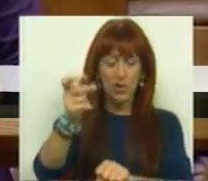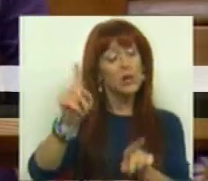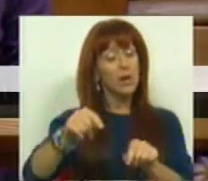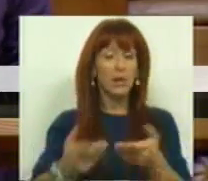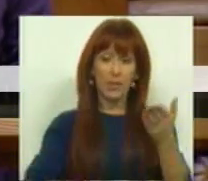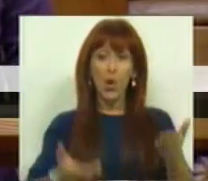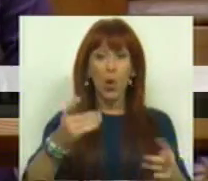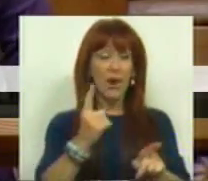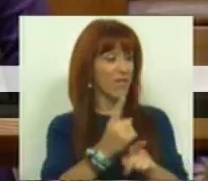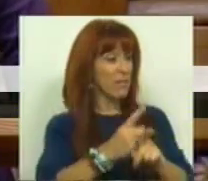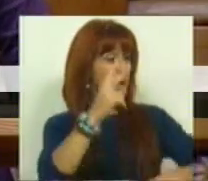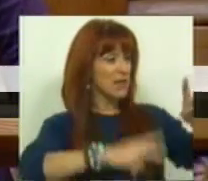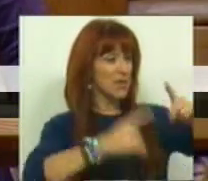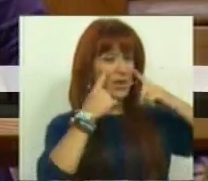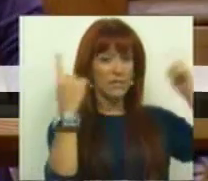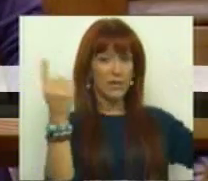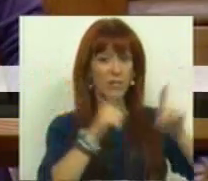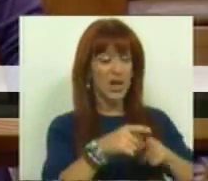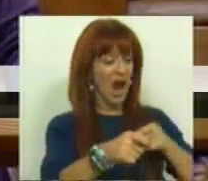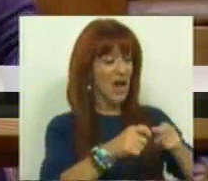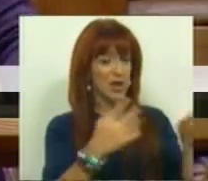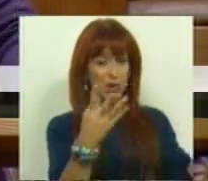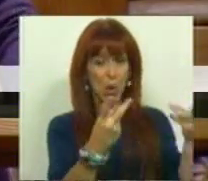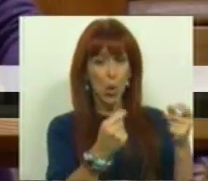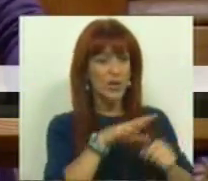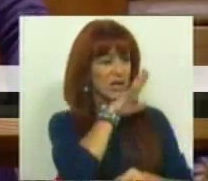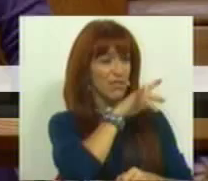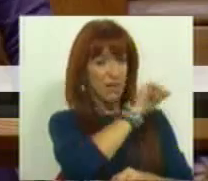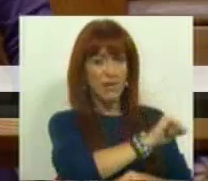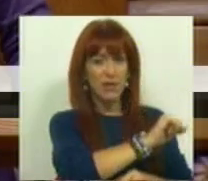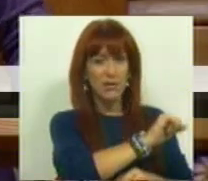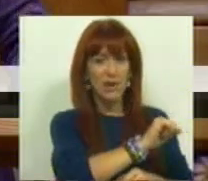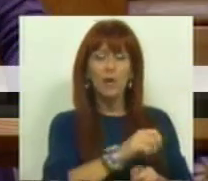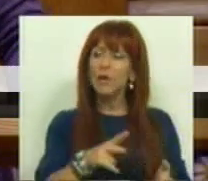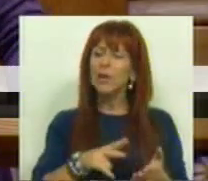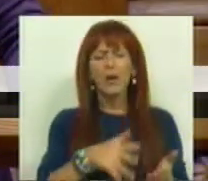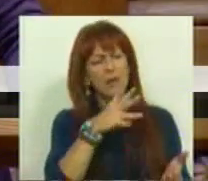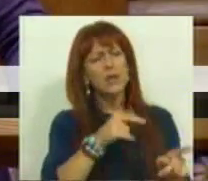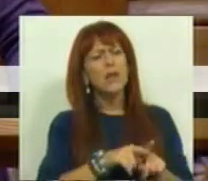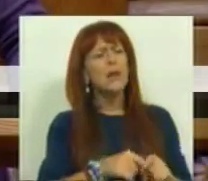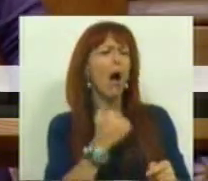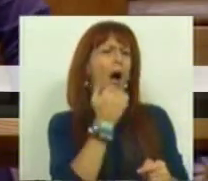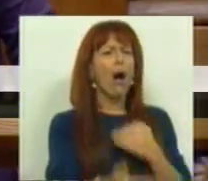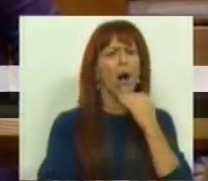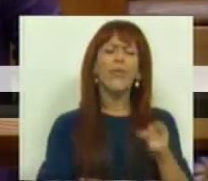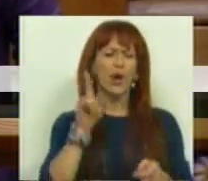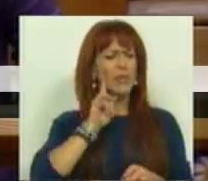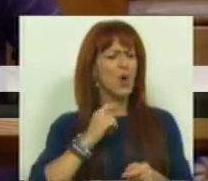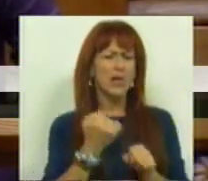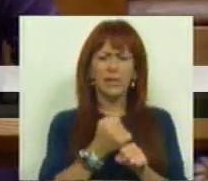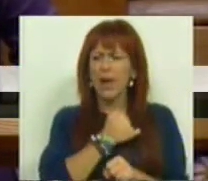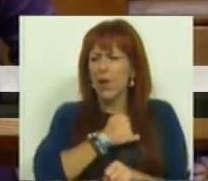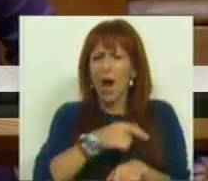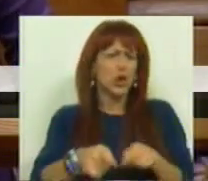também comparava as finanças públicas à gestão das contas da família e reconhecia os dotes das donas de casa